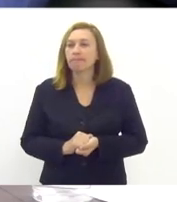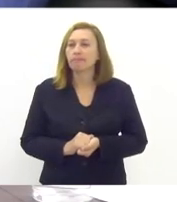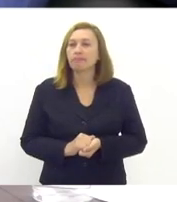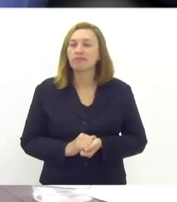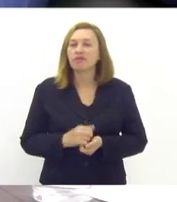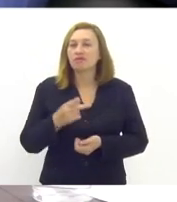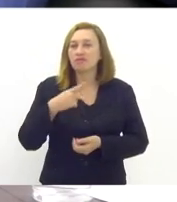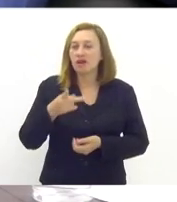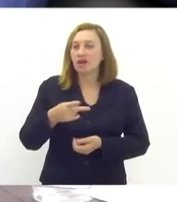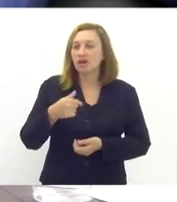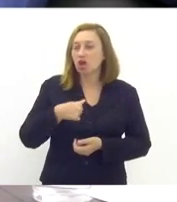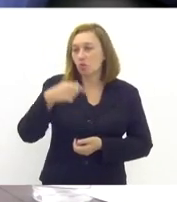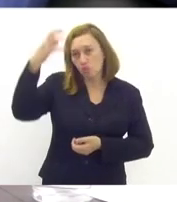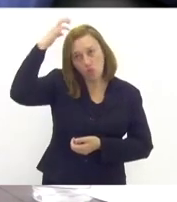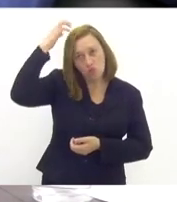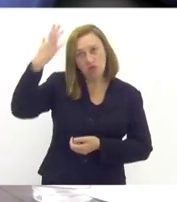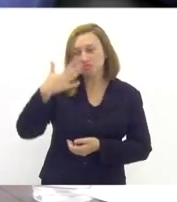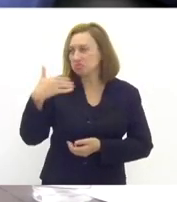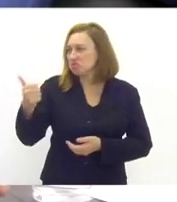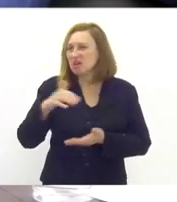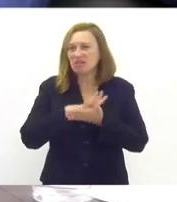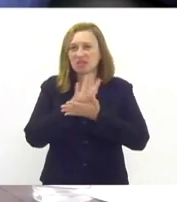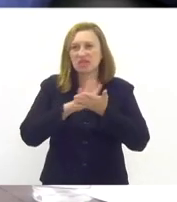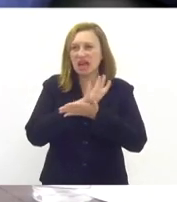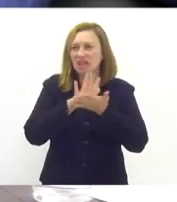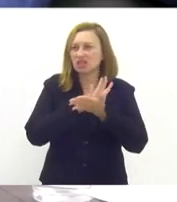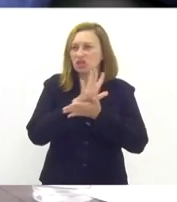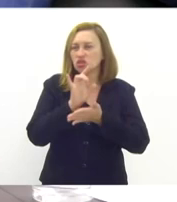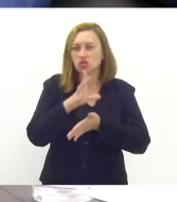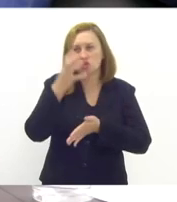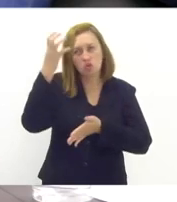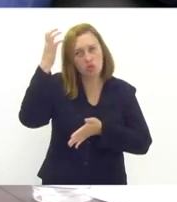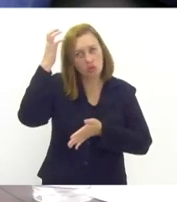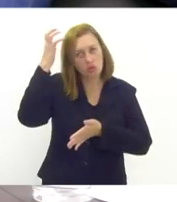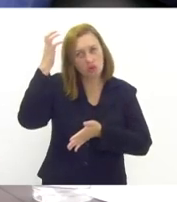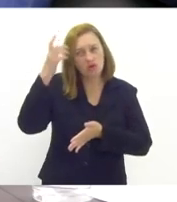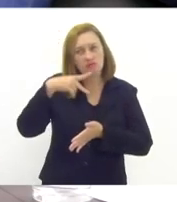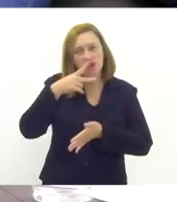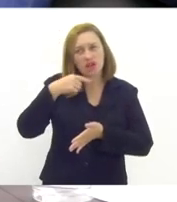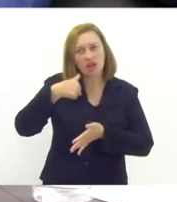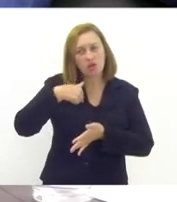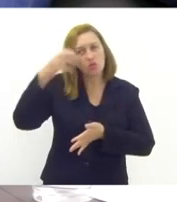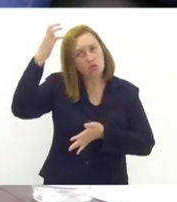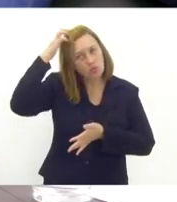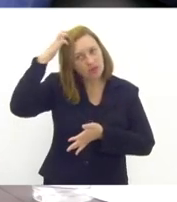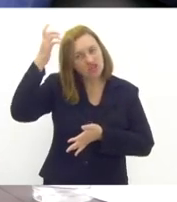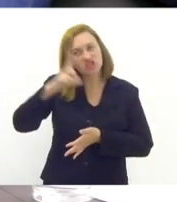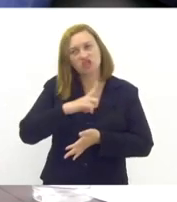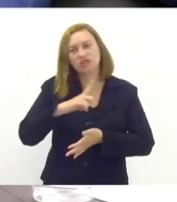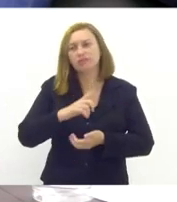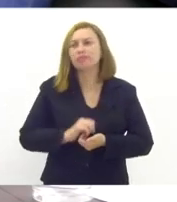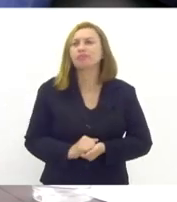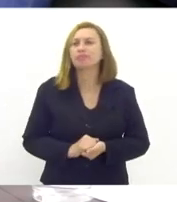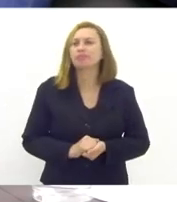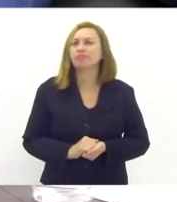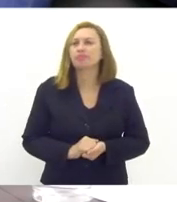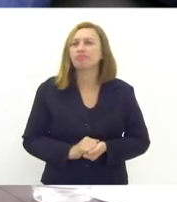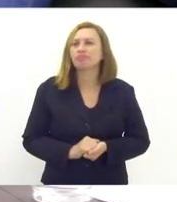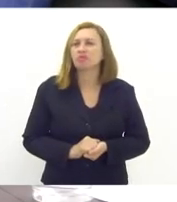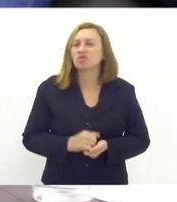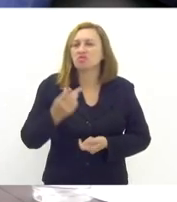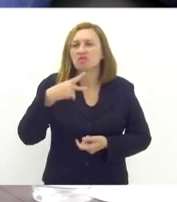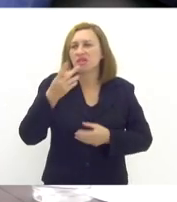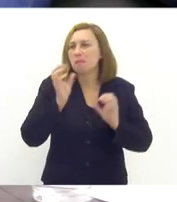crime. Não me chamaram, não me convocaram para prestar um depoimento.